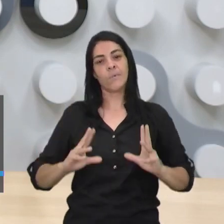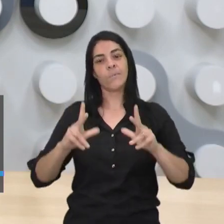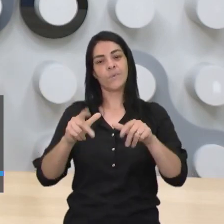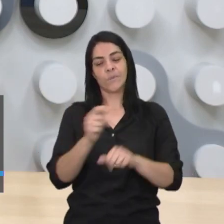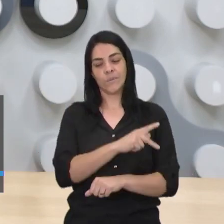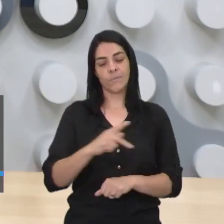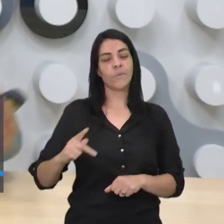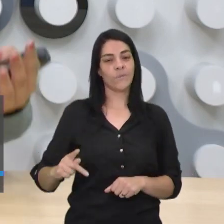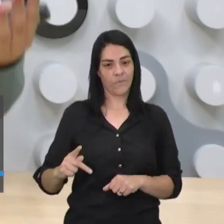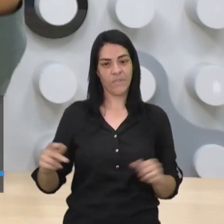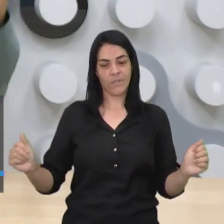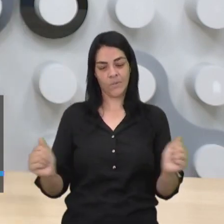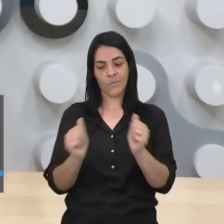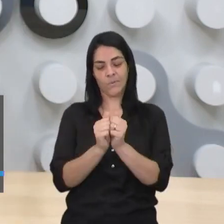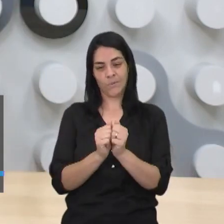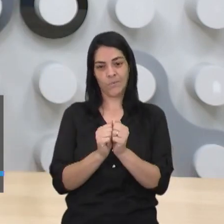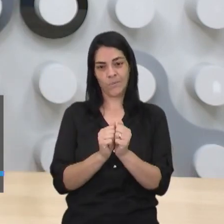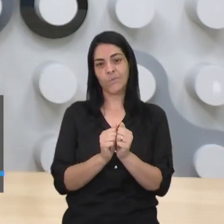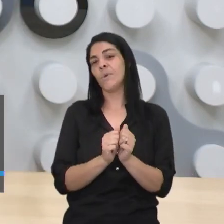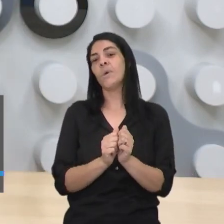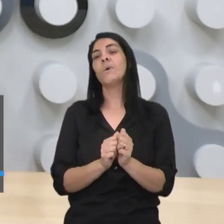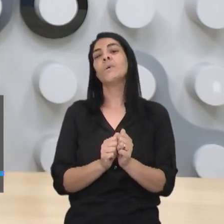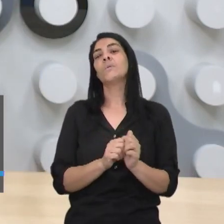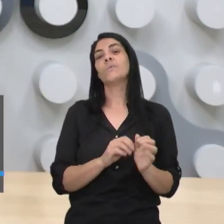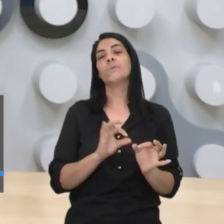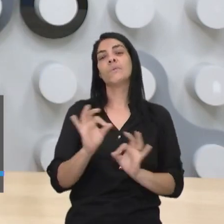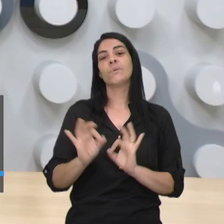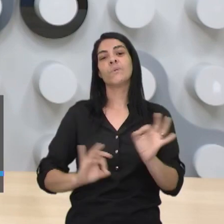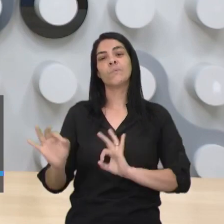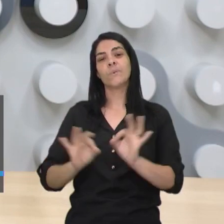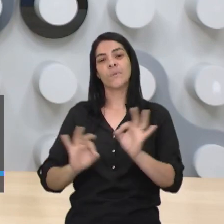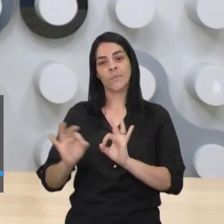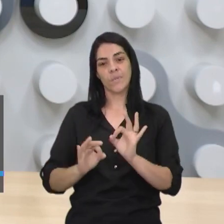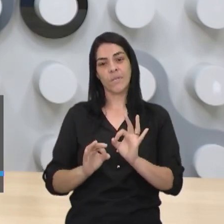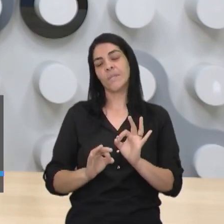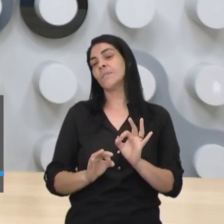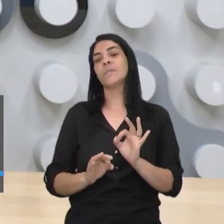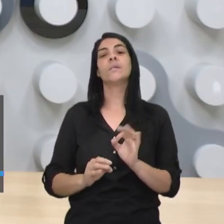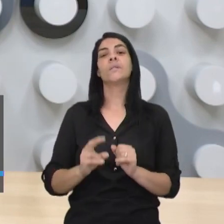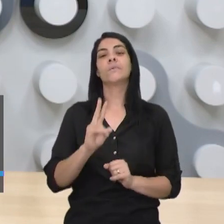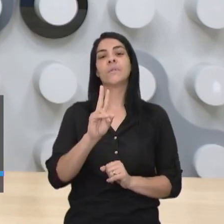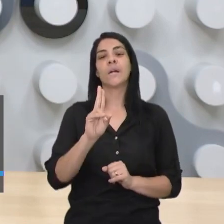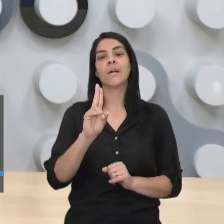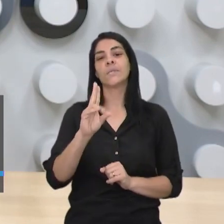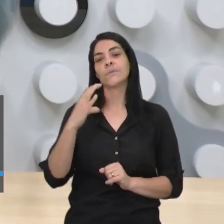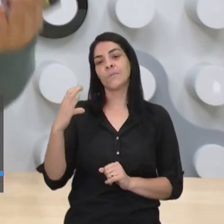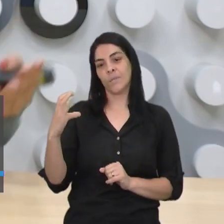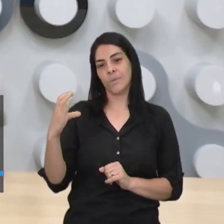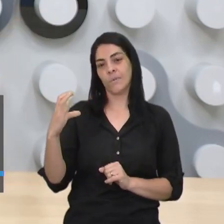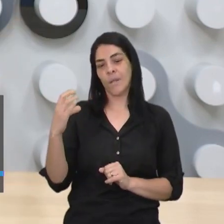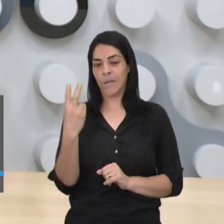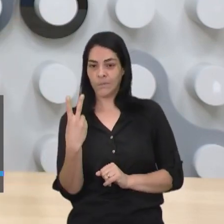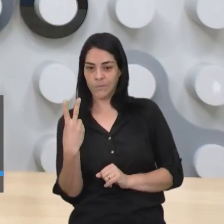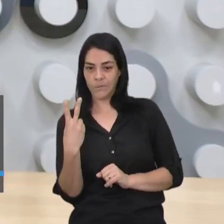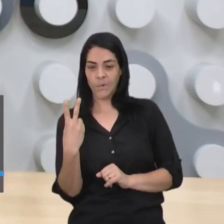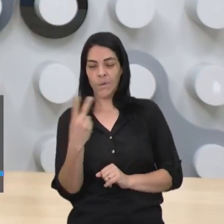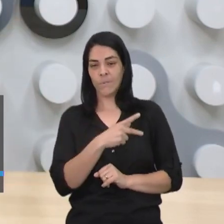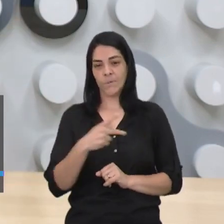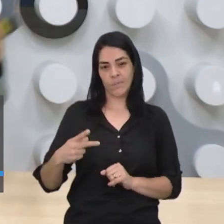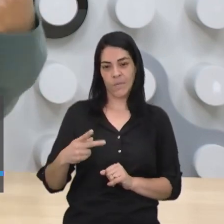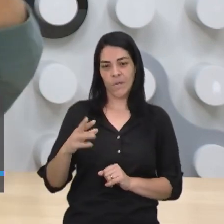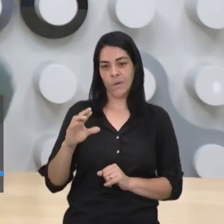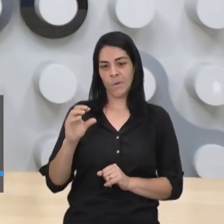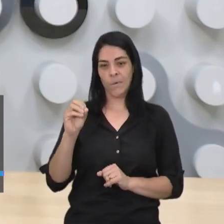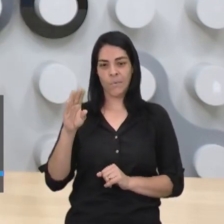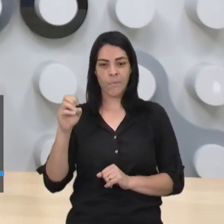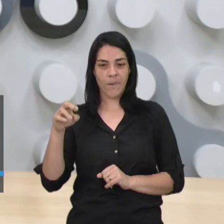aí todo esse processo deste aprofundamento na unidade curricular 2. A professora Eveline, a professora Roberta, o professor